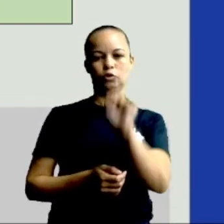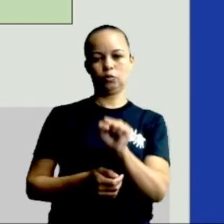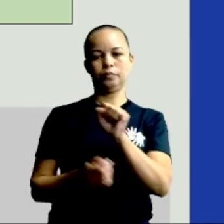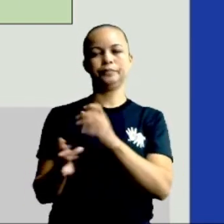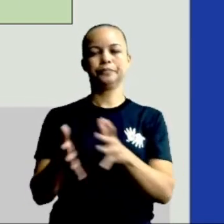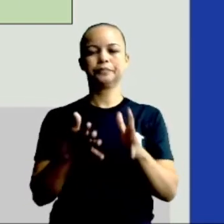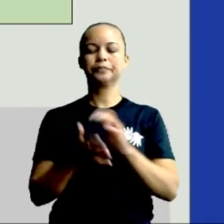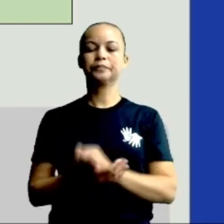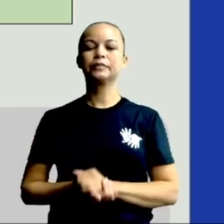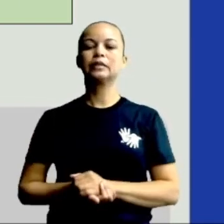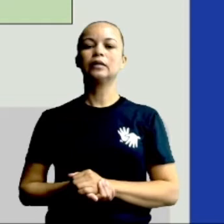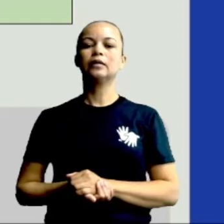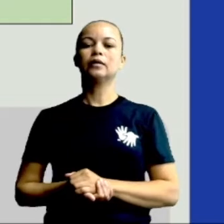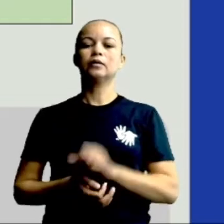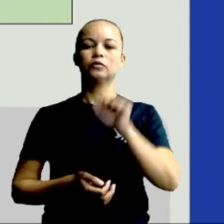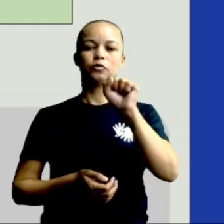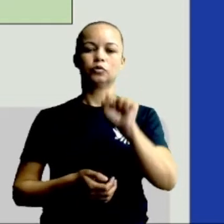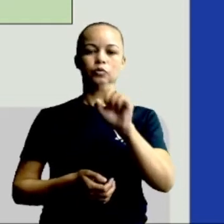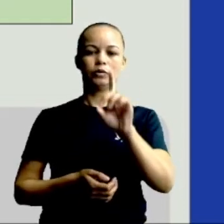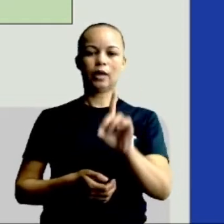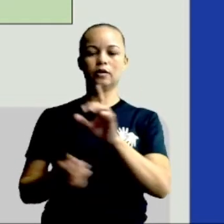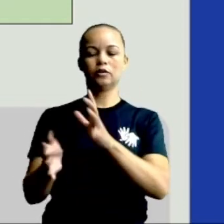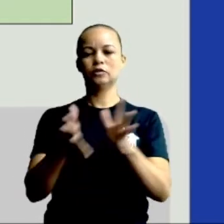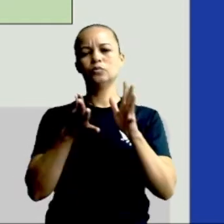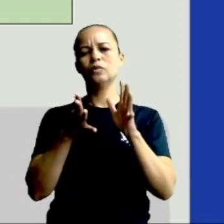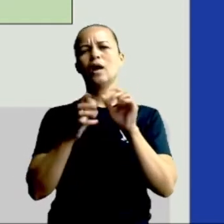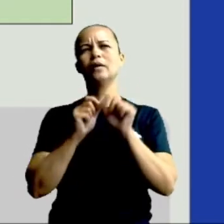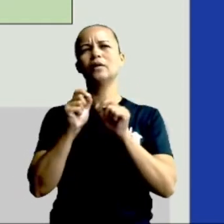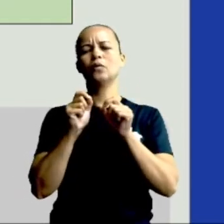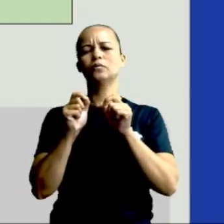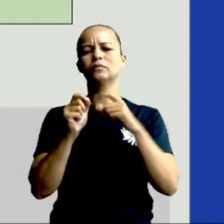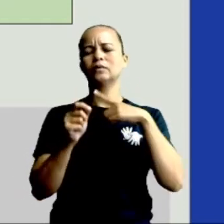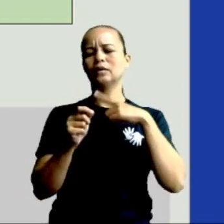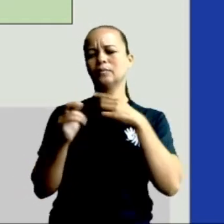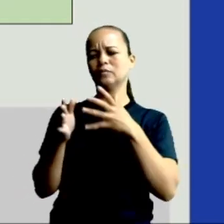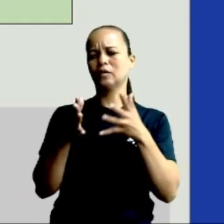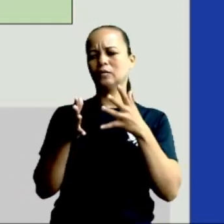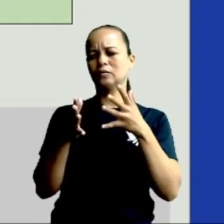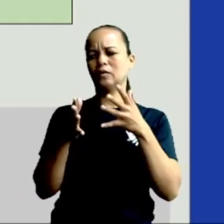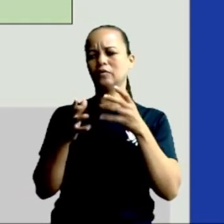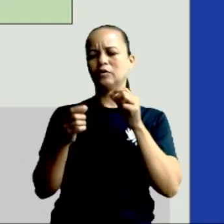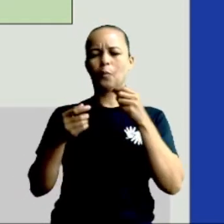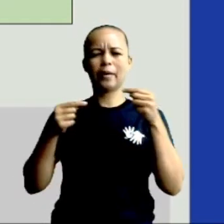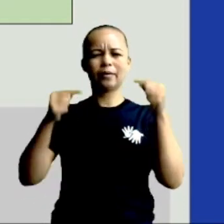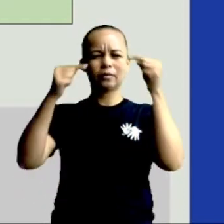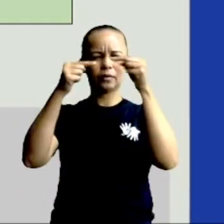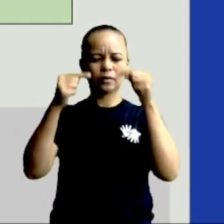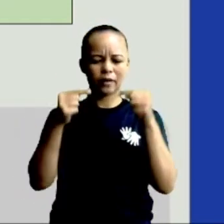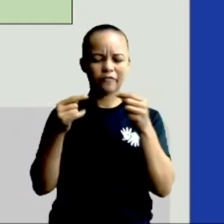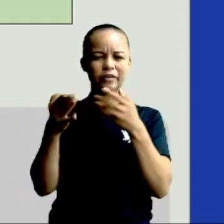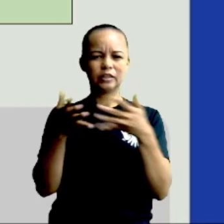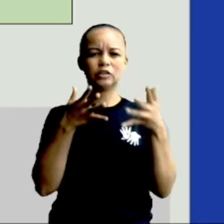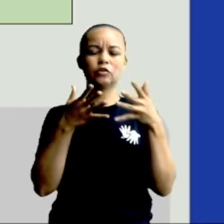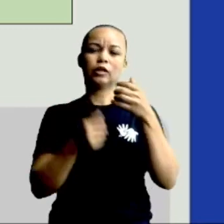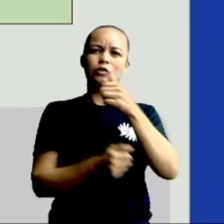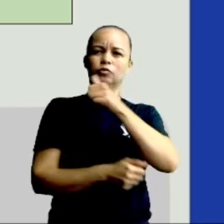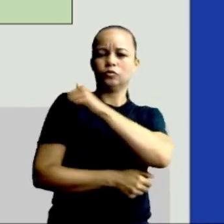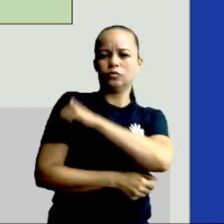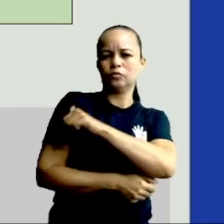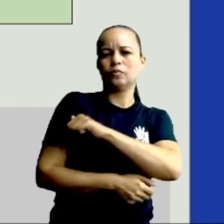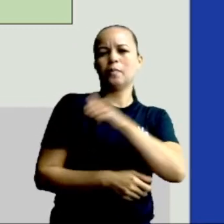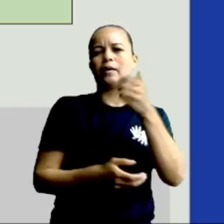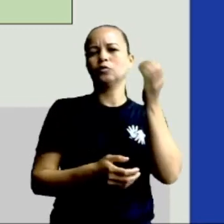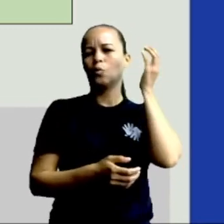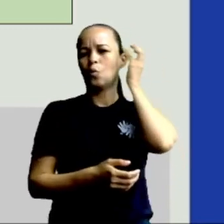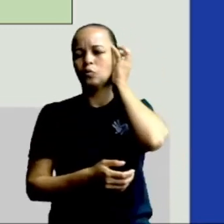que nós vimos, pode ser de verão, de inverno, e equinócio. São geralmente bem definidas em estados como São Paulo, Mato Grosso